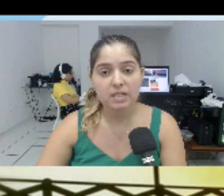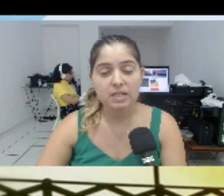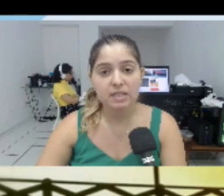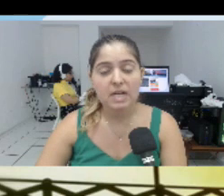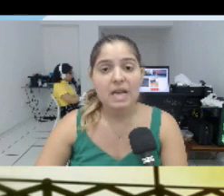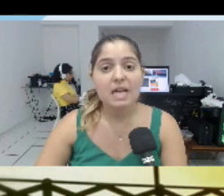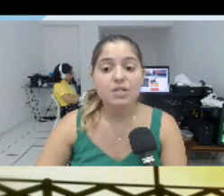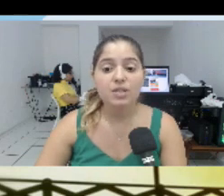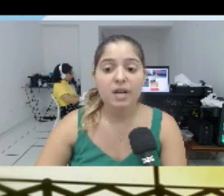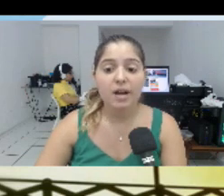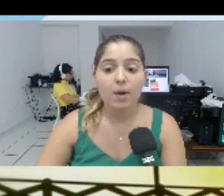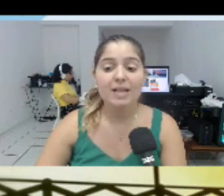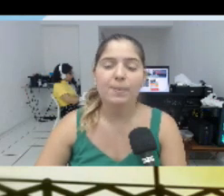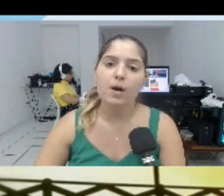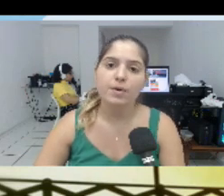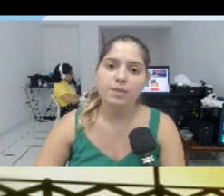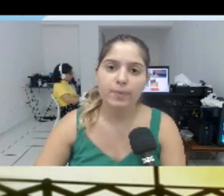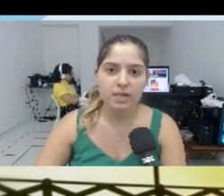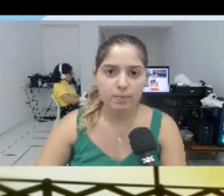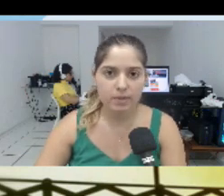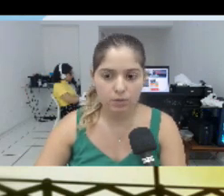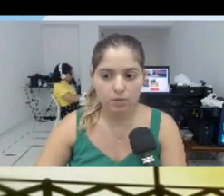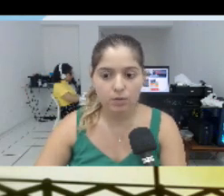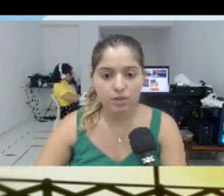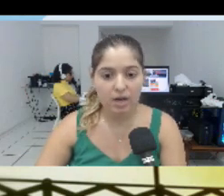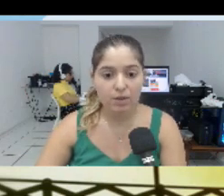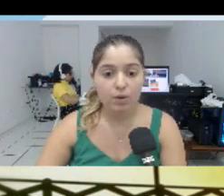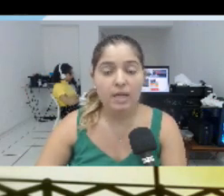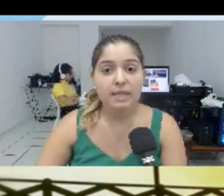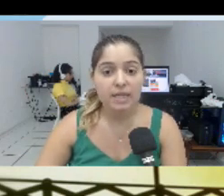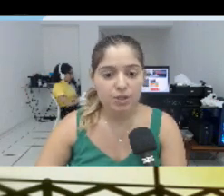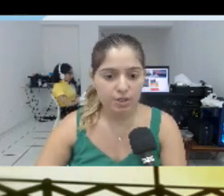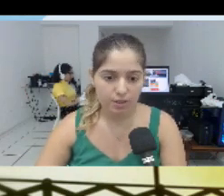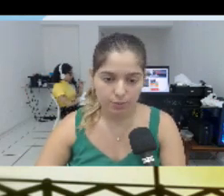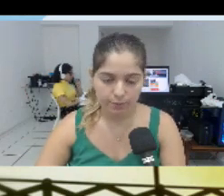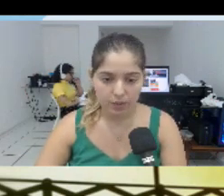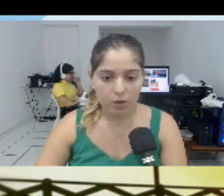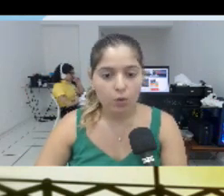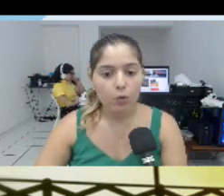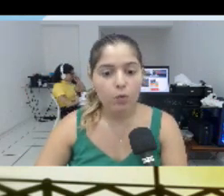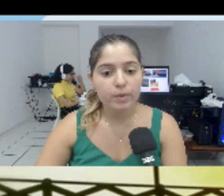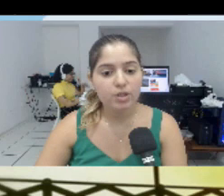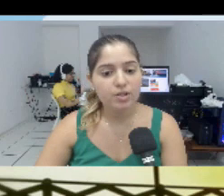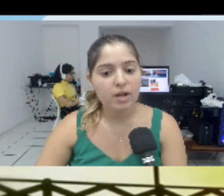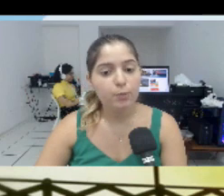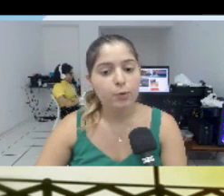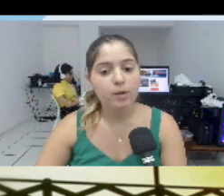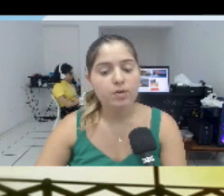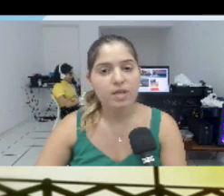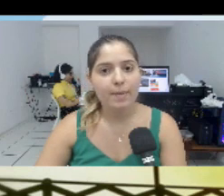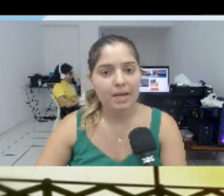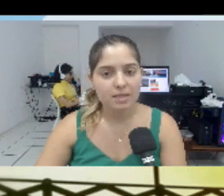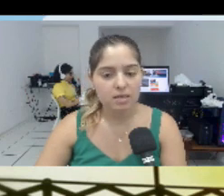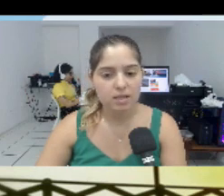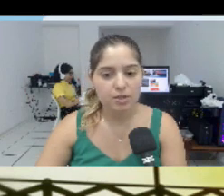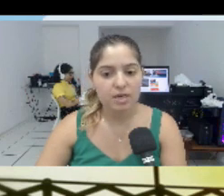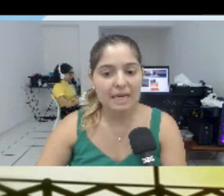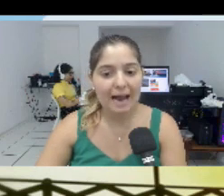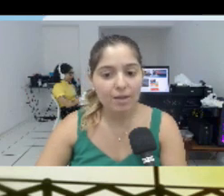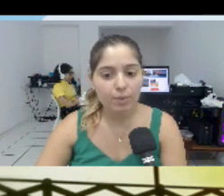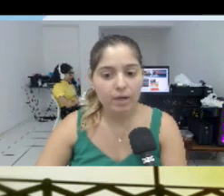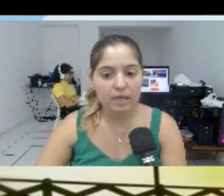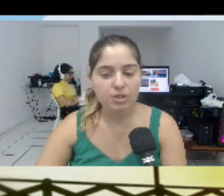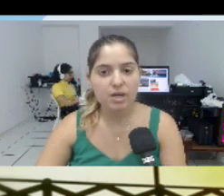cidades vizinhas, registraram as maiores precipitações do estado neste ano. O Ministério Público estabelece que